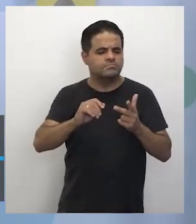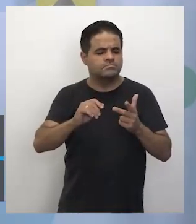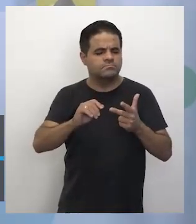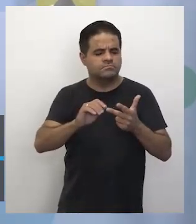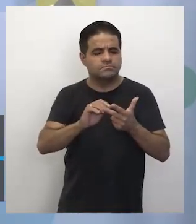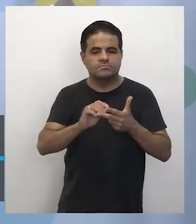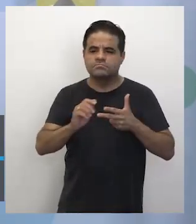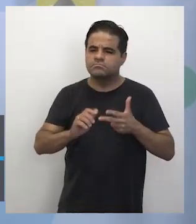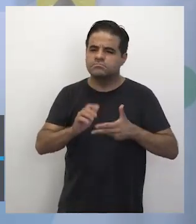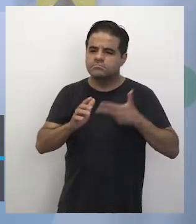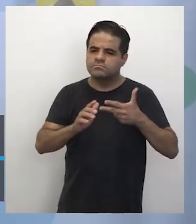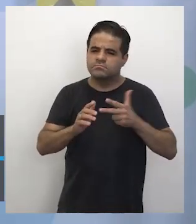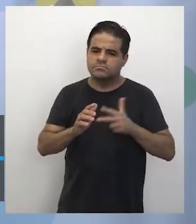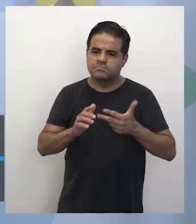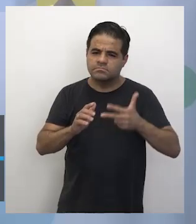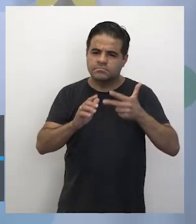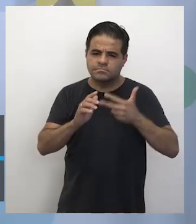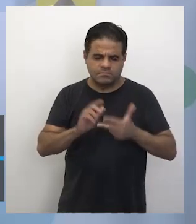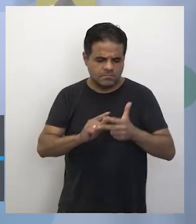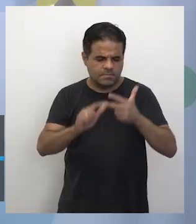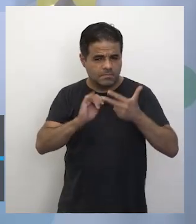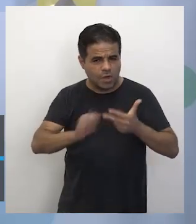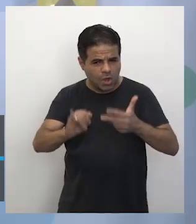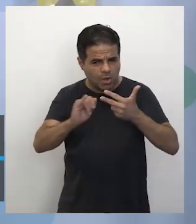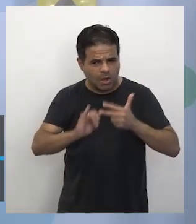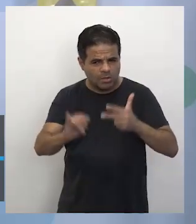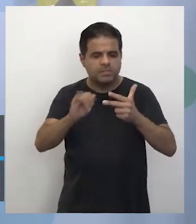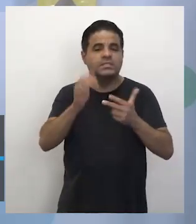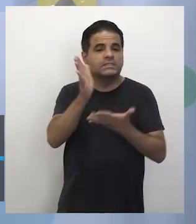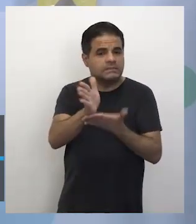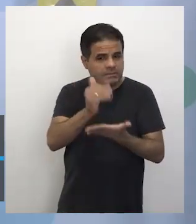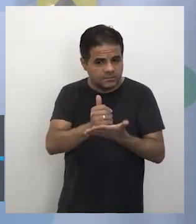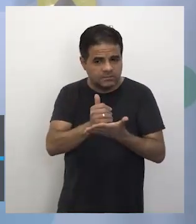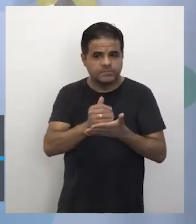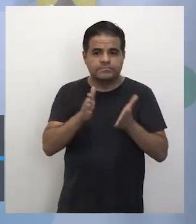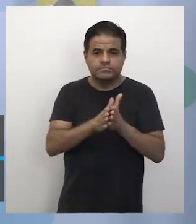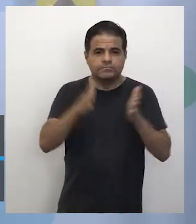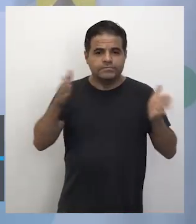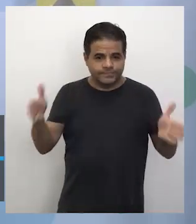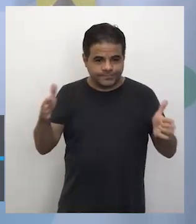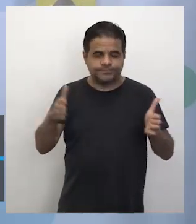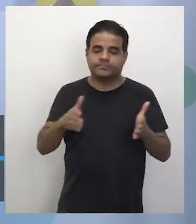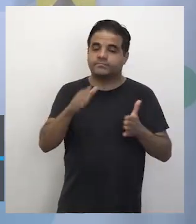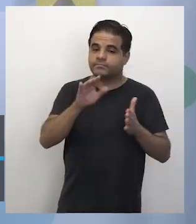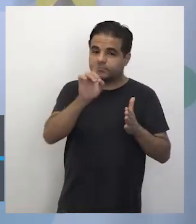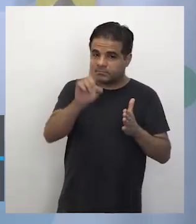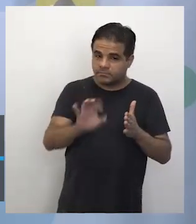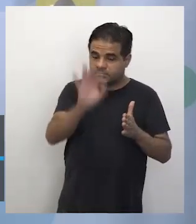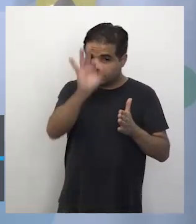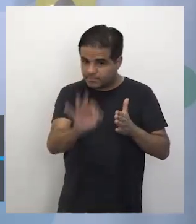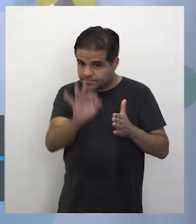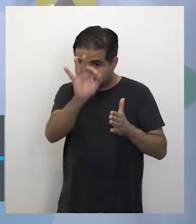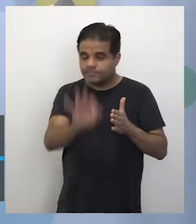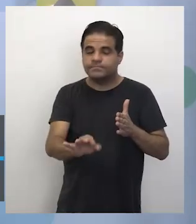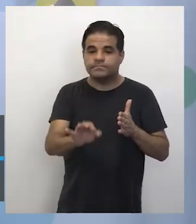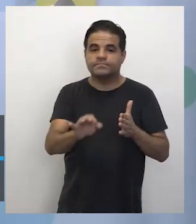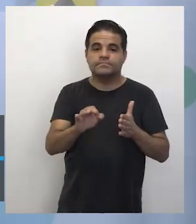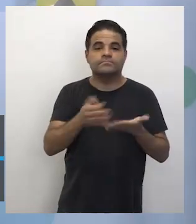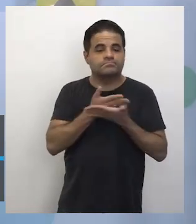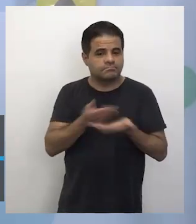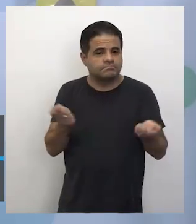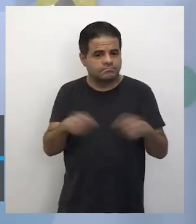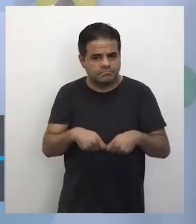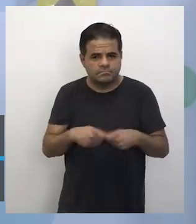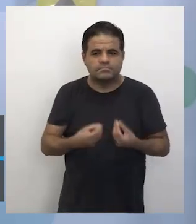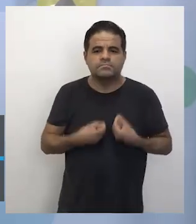maior, né? Aí que beleza, está bem dividido em divididos percentuais, né? Só que aí tem a questão da porcentagem. Poderia aumentar